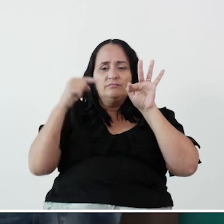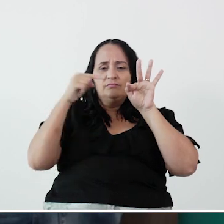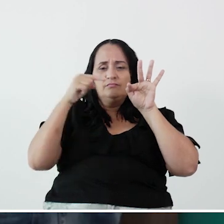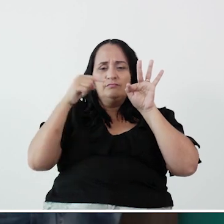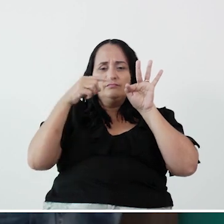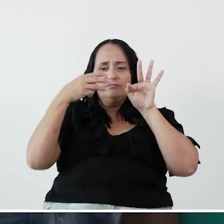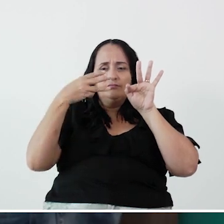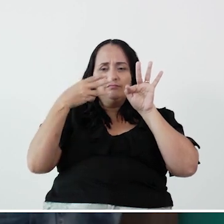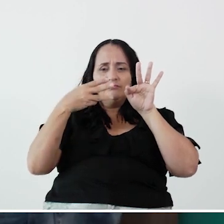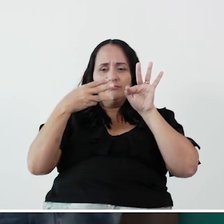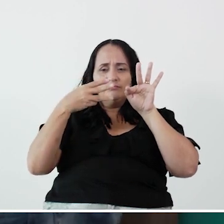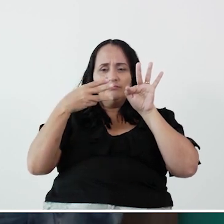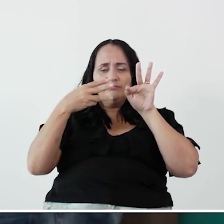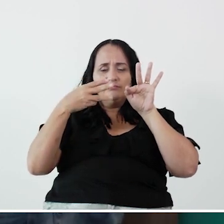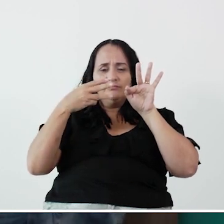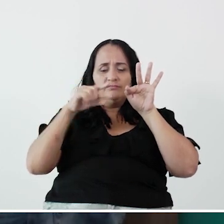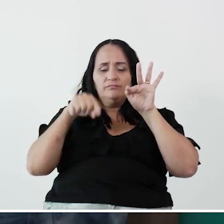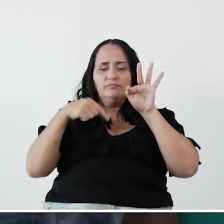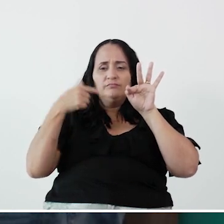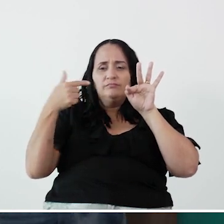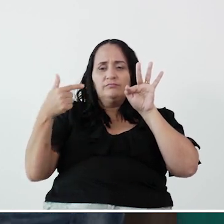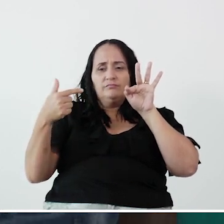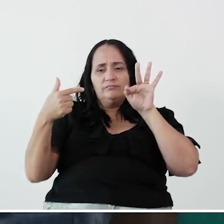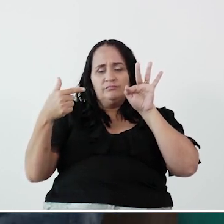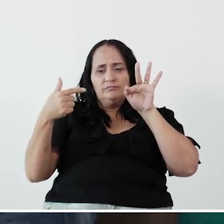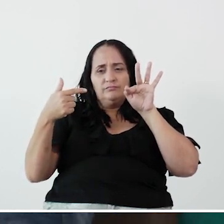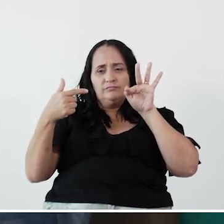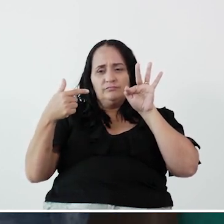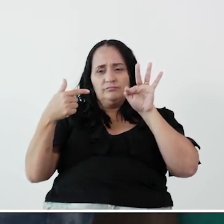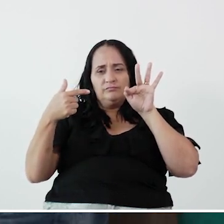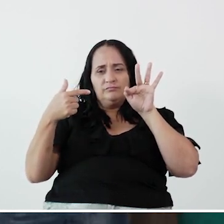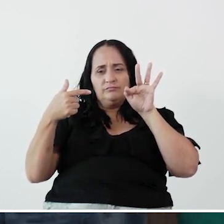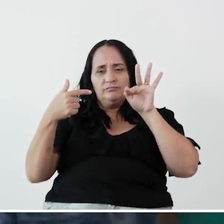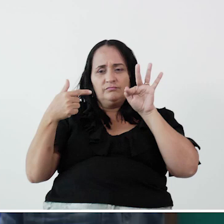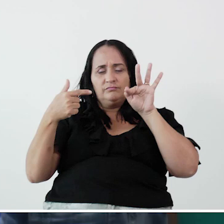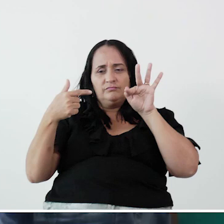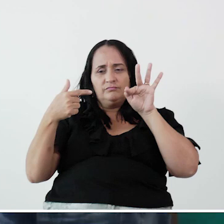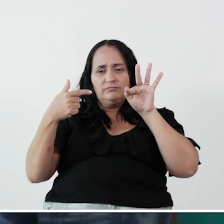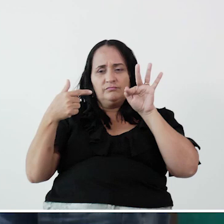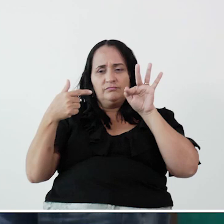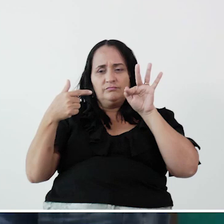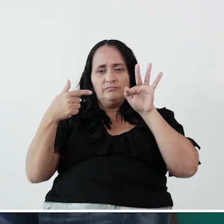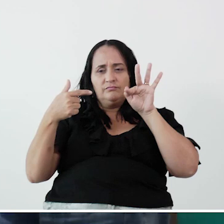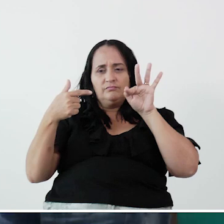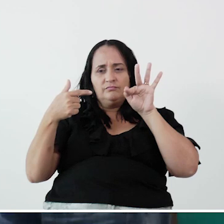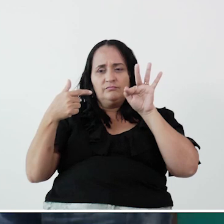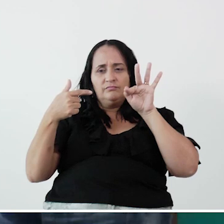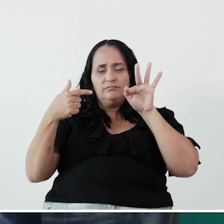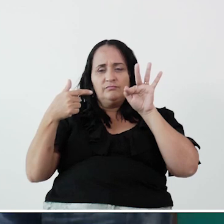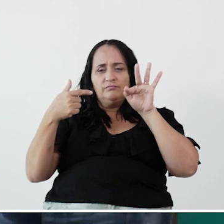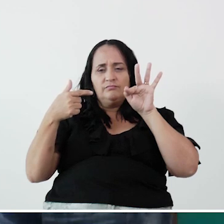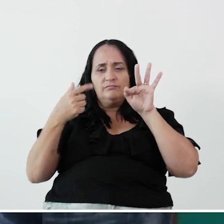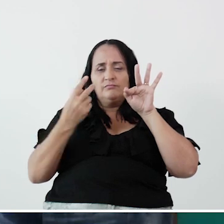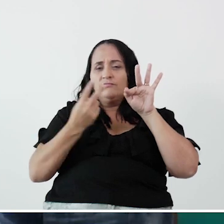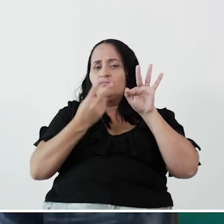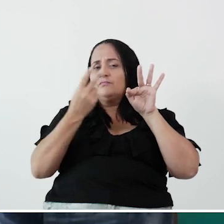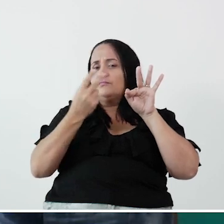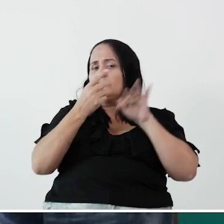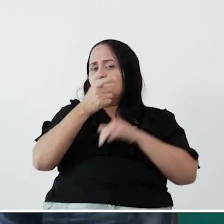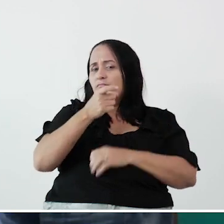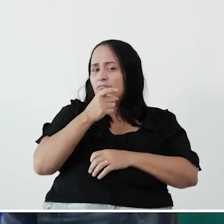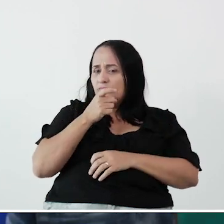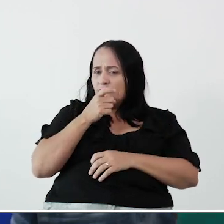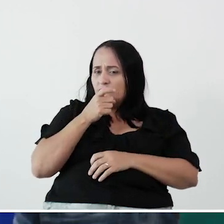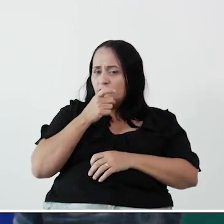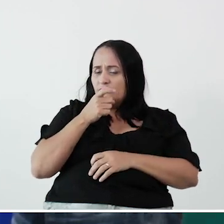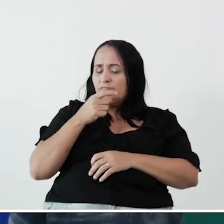menos 3 e 2. Observe que a primeira coordenada é o valor de